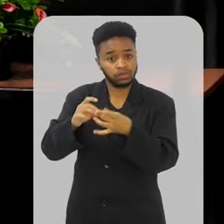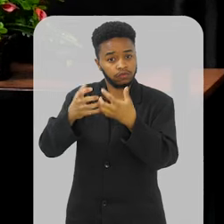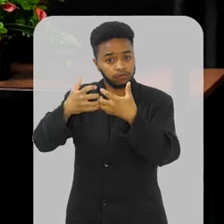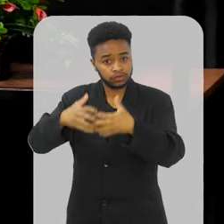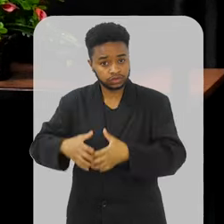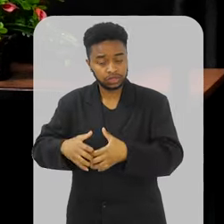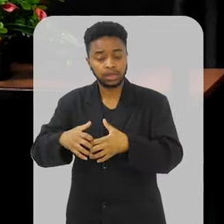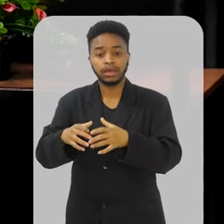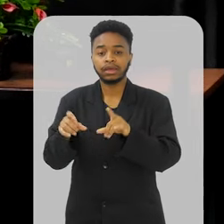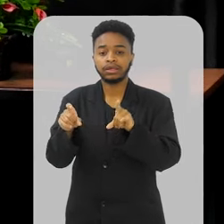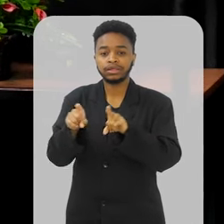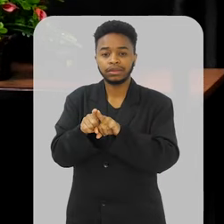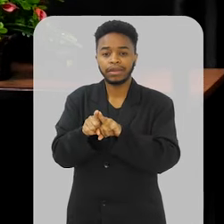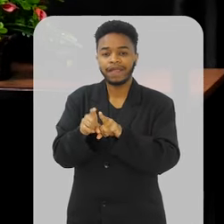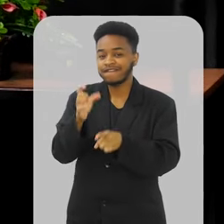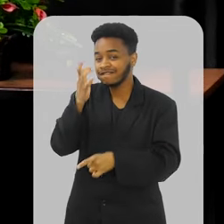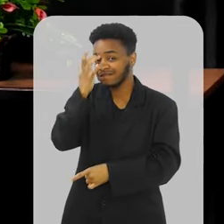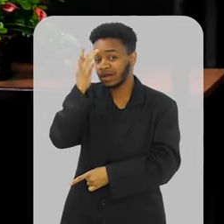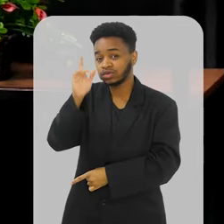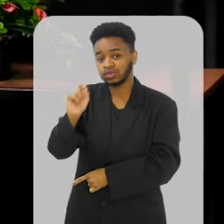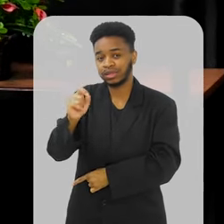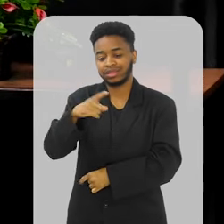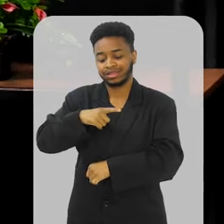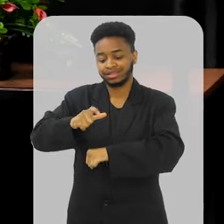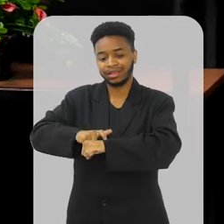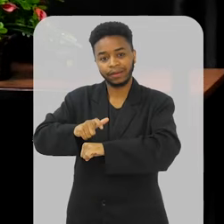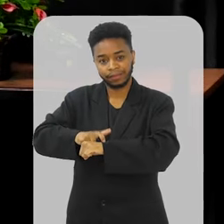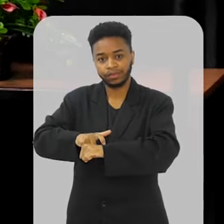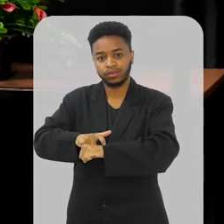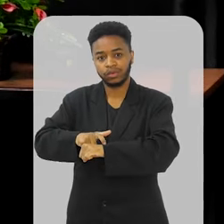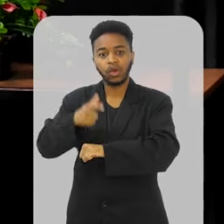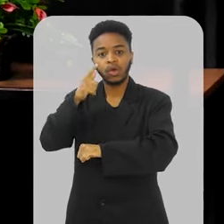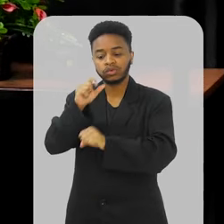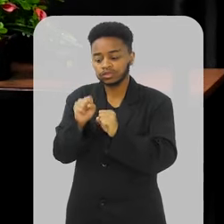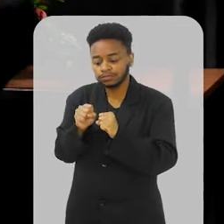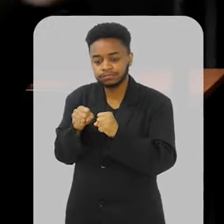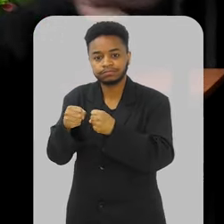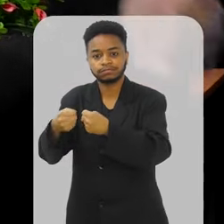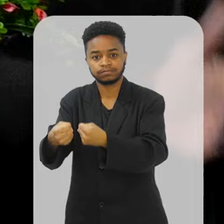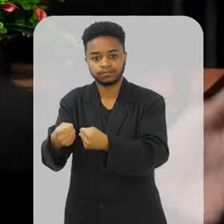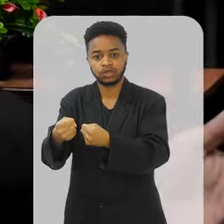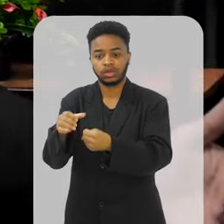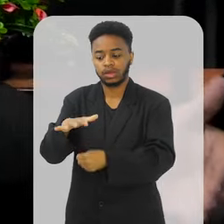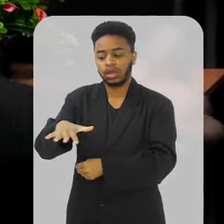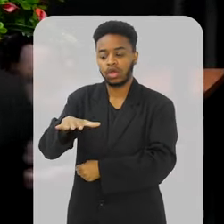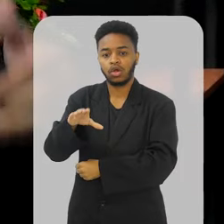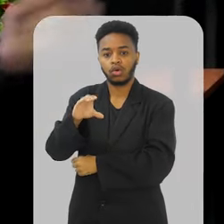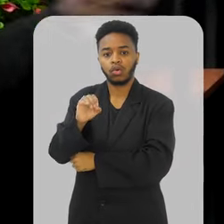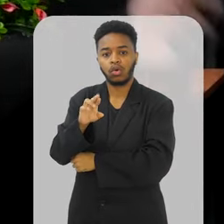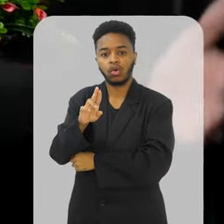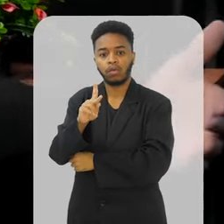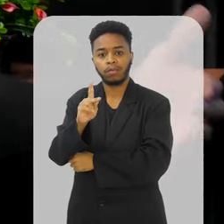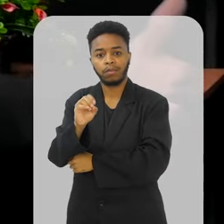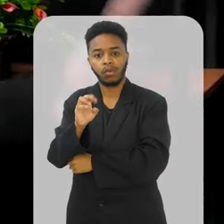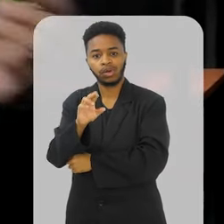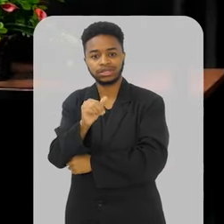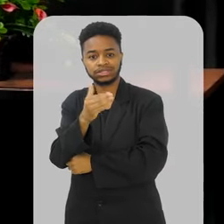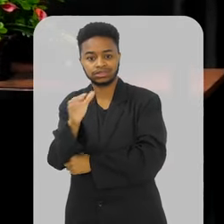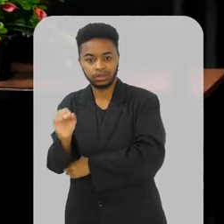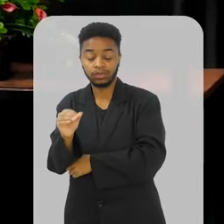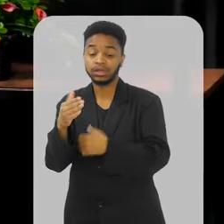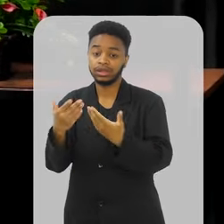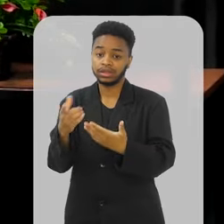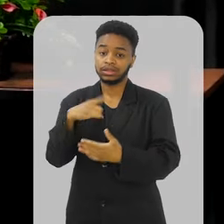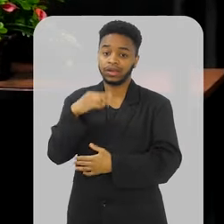eles também me facilitam que eu tenha tempo para poder me dedicar à Corporação e lá na Corporação eu